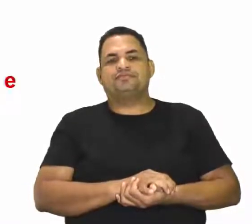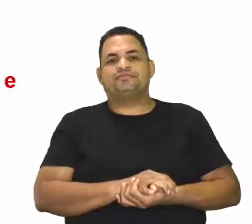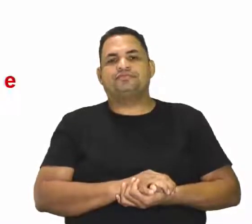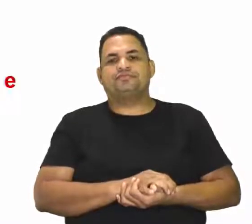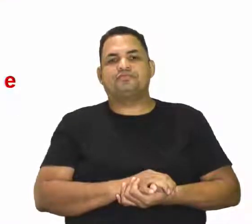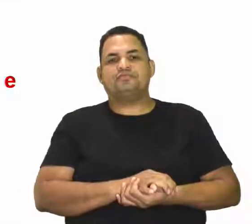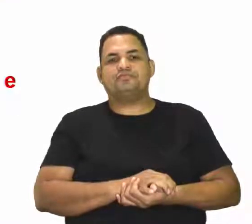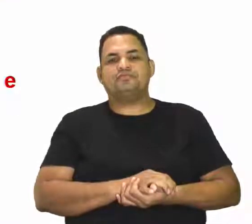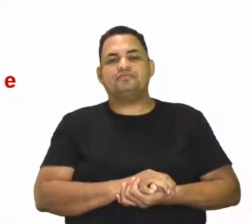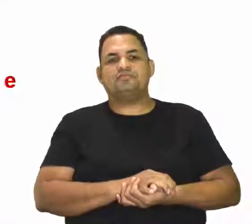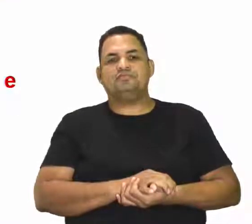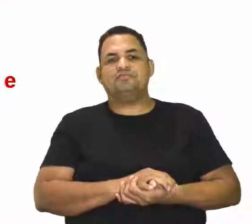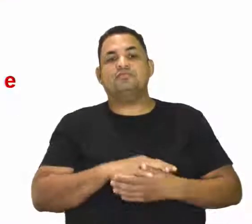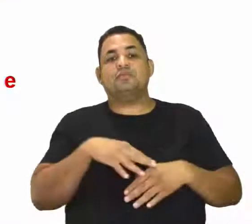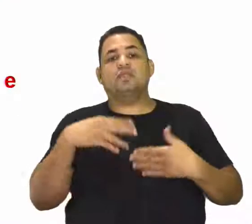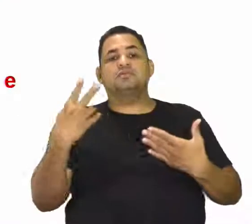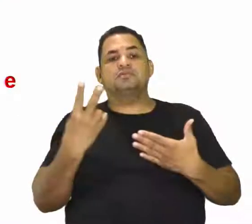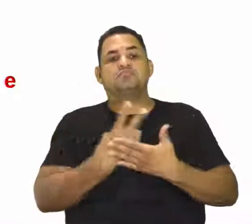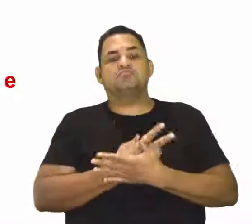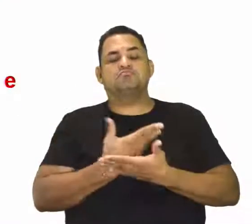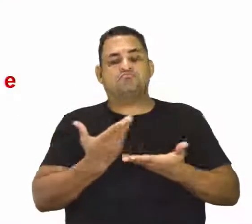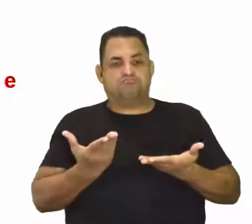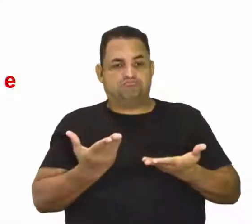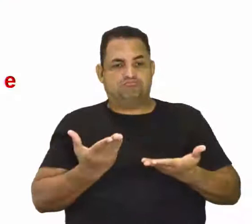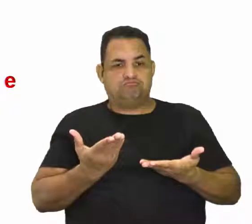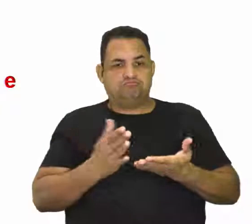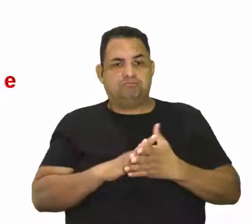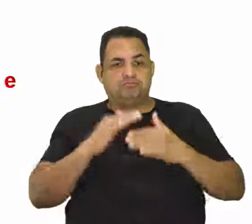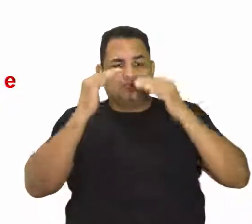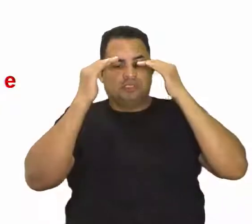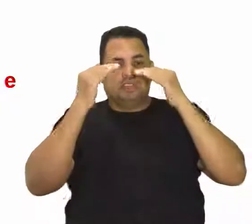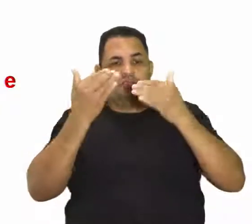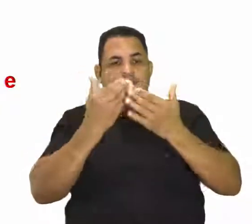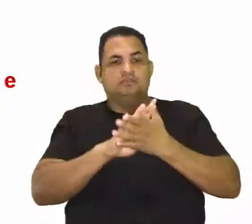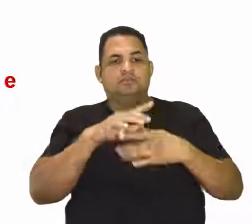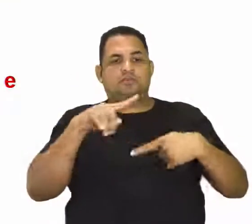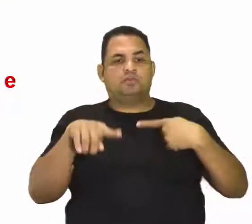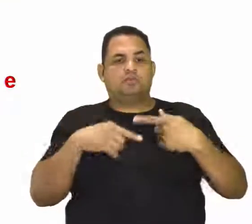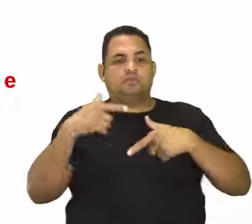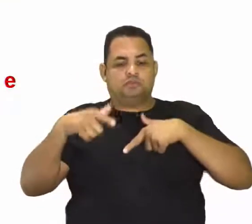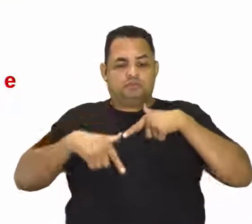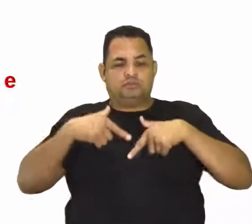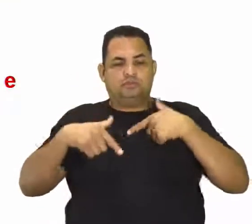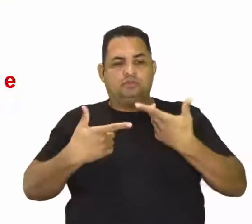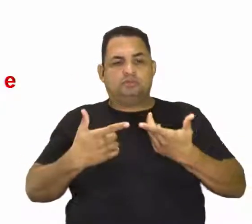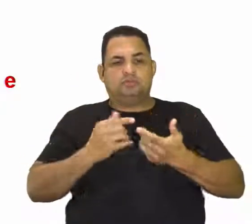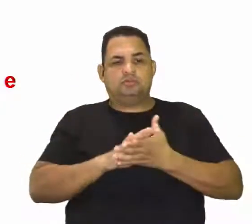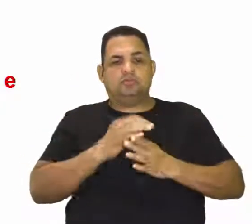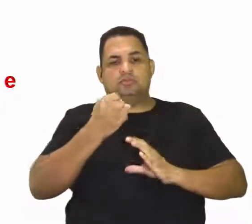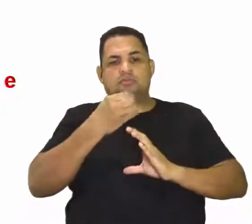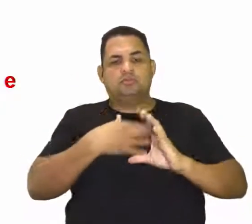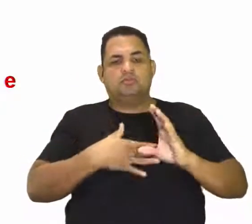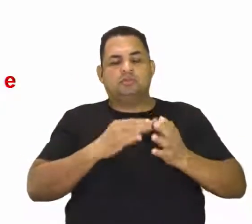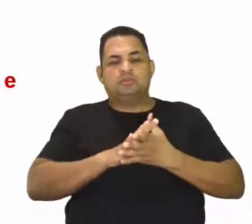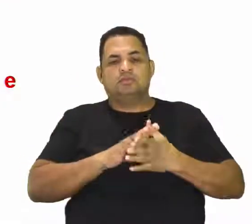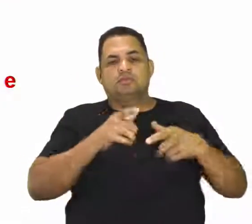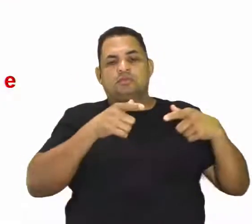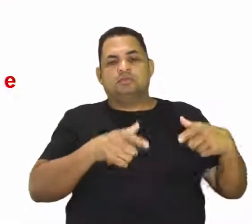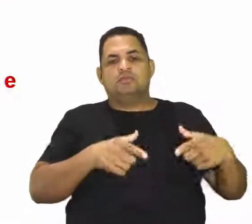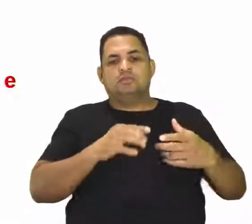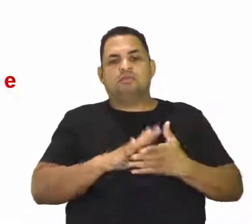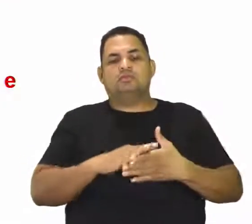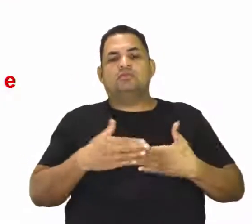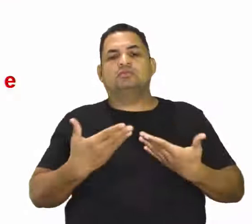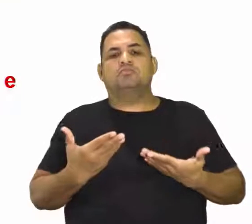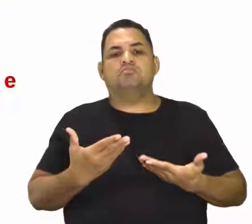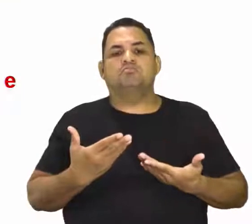ó. Quais são os fatores, né? Qual é o objetivo do produtor? Característica do local. O que